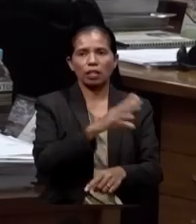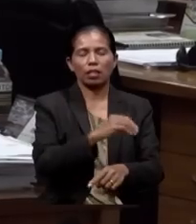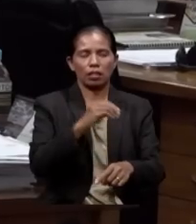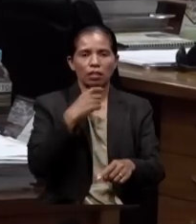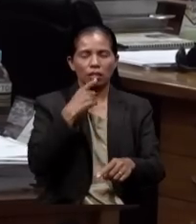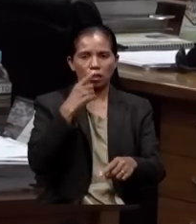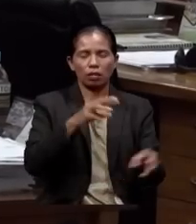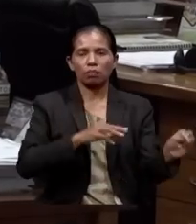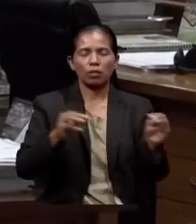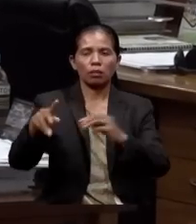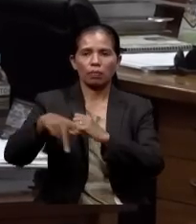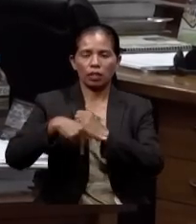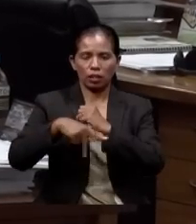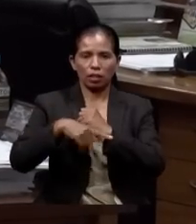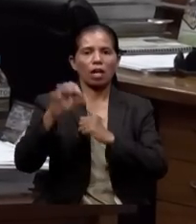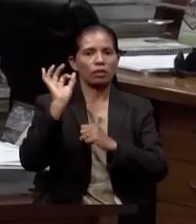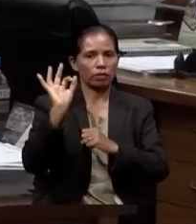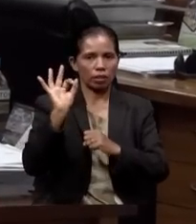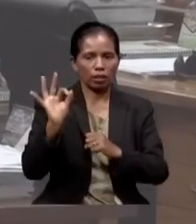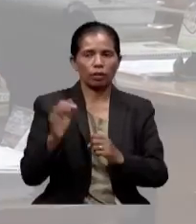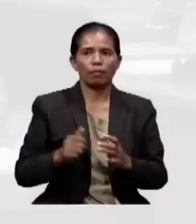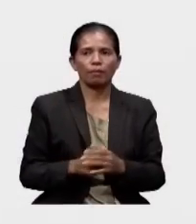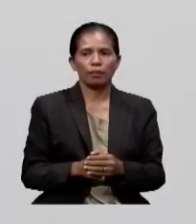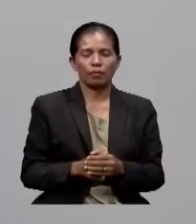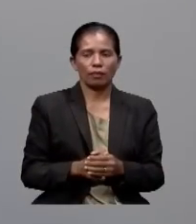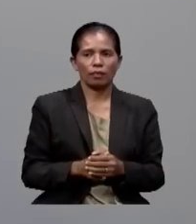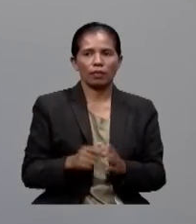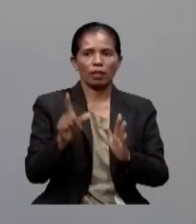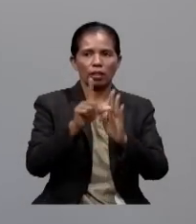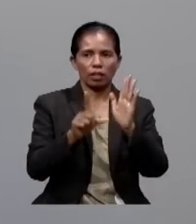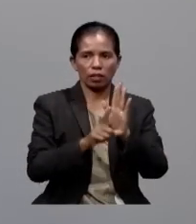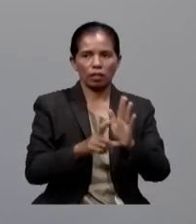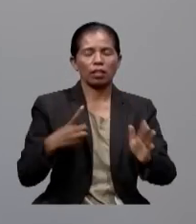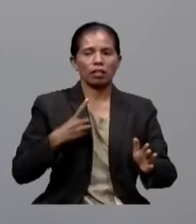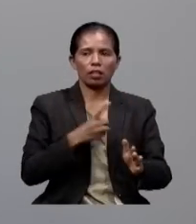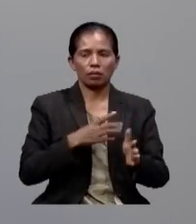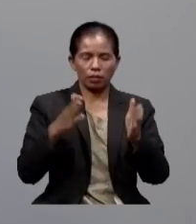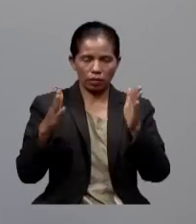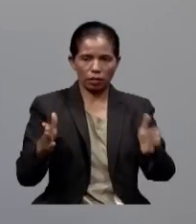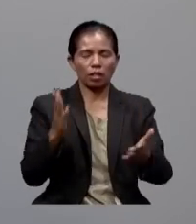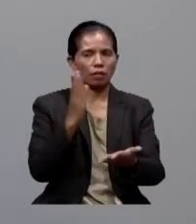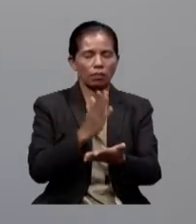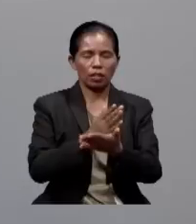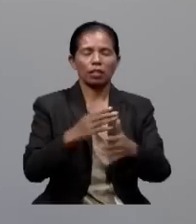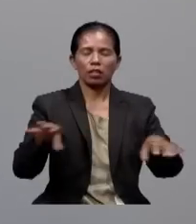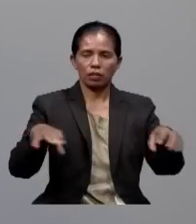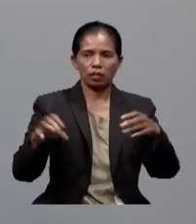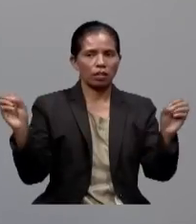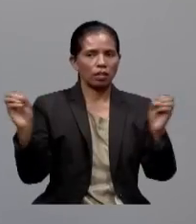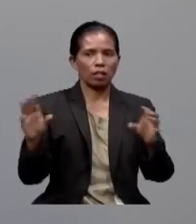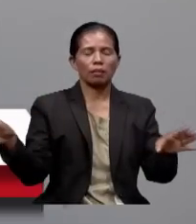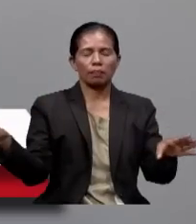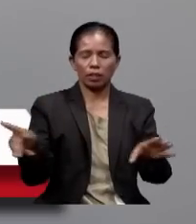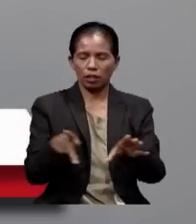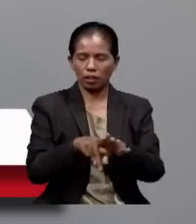Fretilin. Regimento parlamentino é claro, não é? Regimento parlamentino é claro, que a deputada ida minha perda mandato, maca ida, maca minha latama